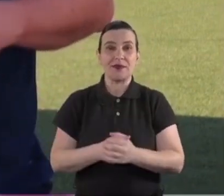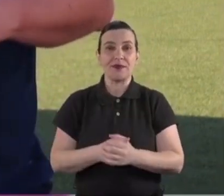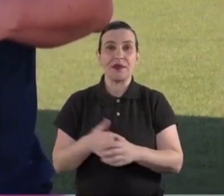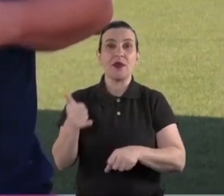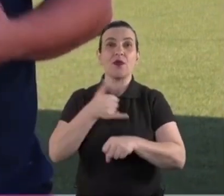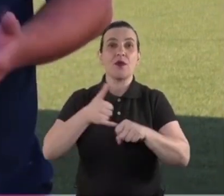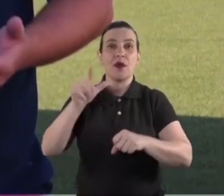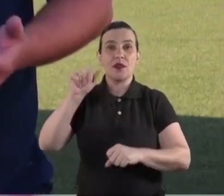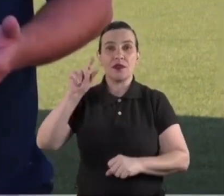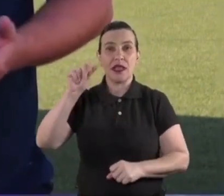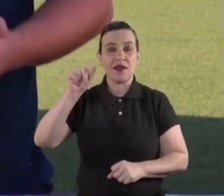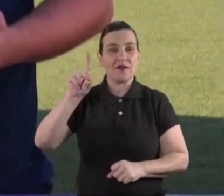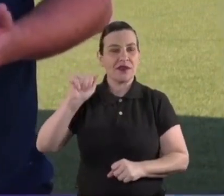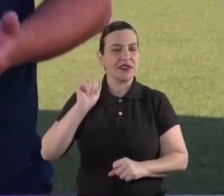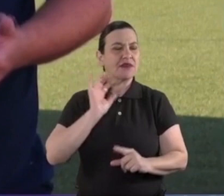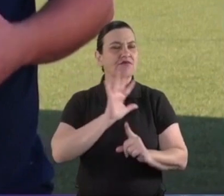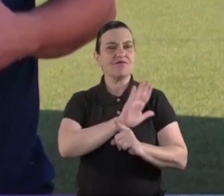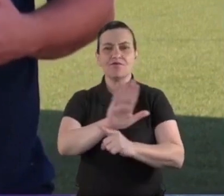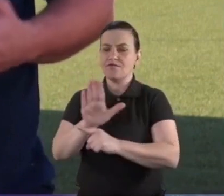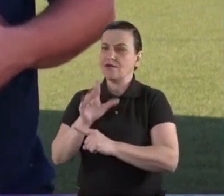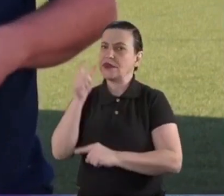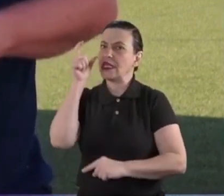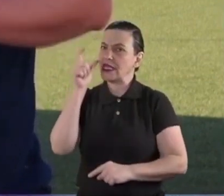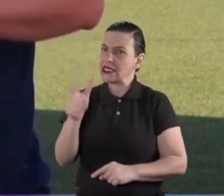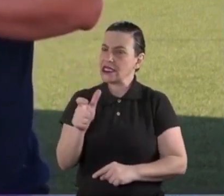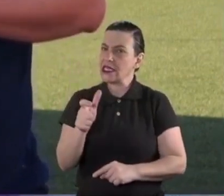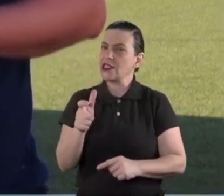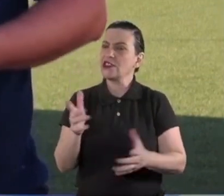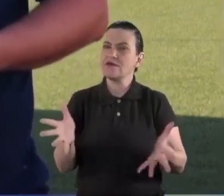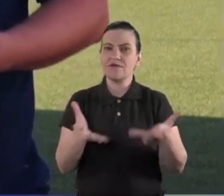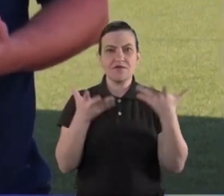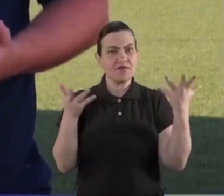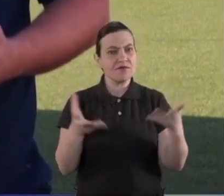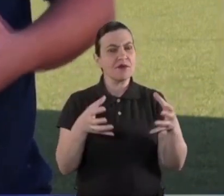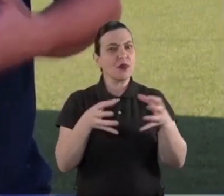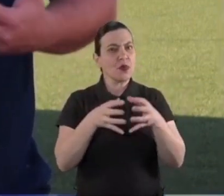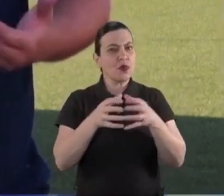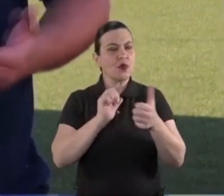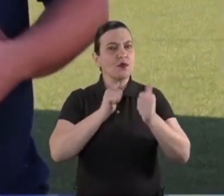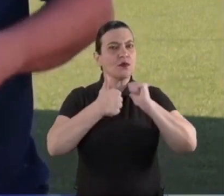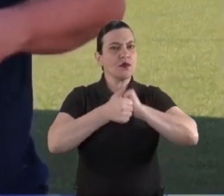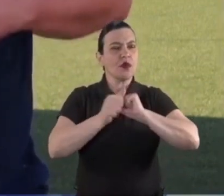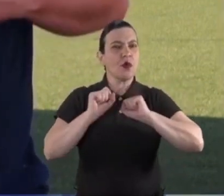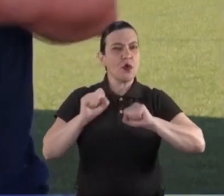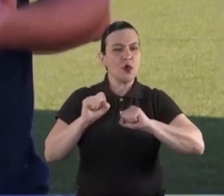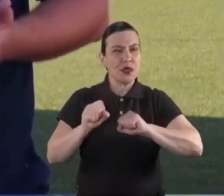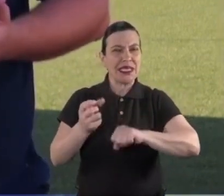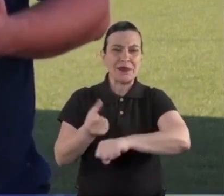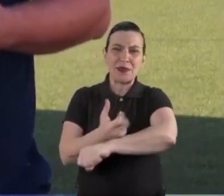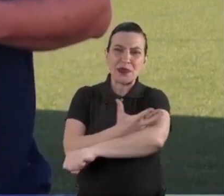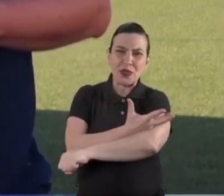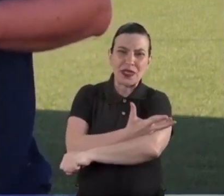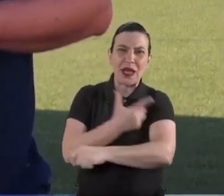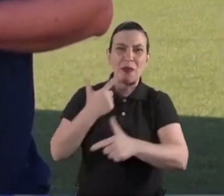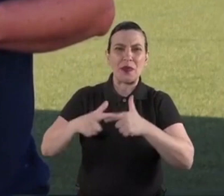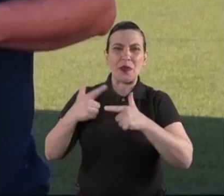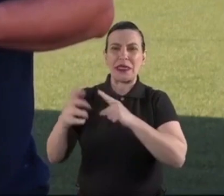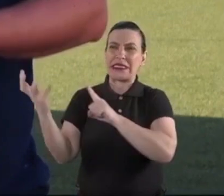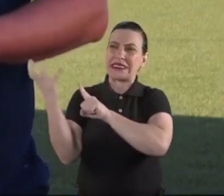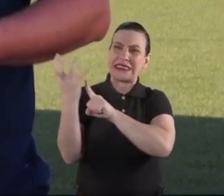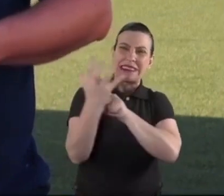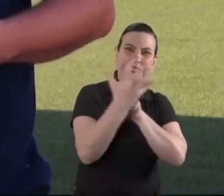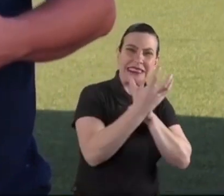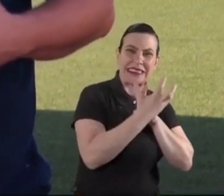lavanda tem efeito muito interessante por auxiliar os atletas a fazerem frente às pressões emocionais de imprensa,